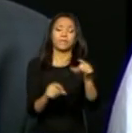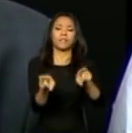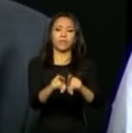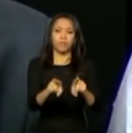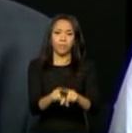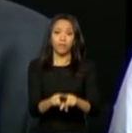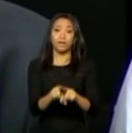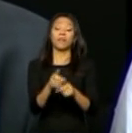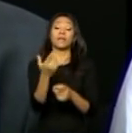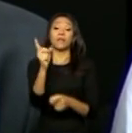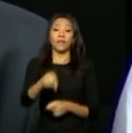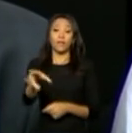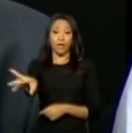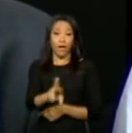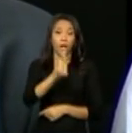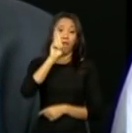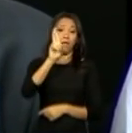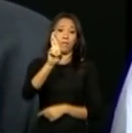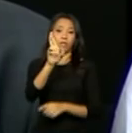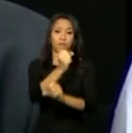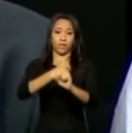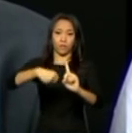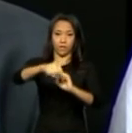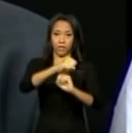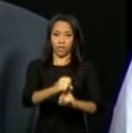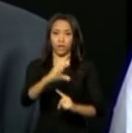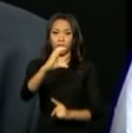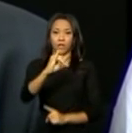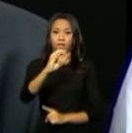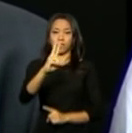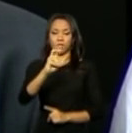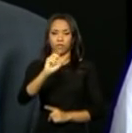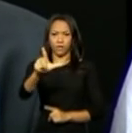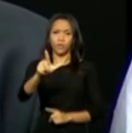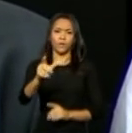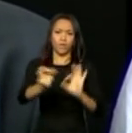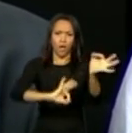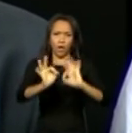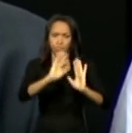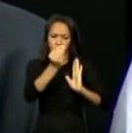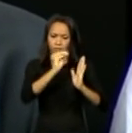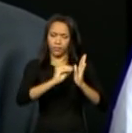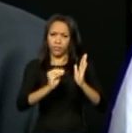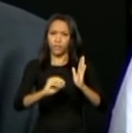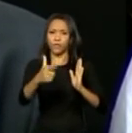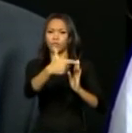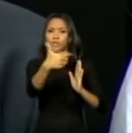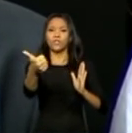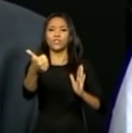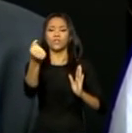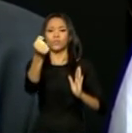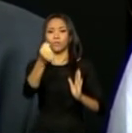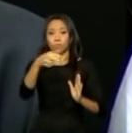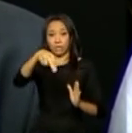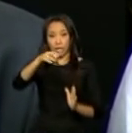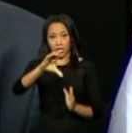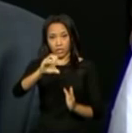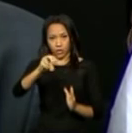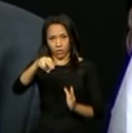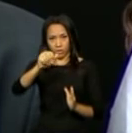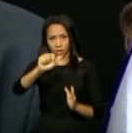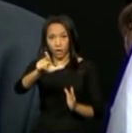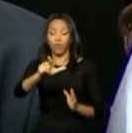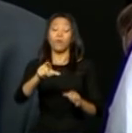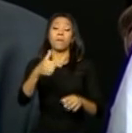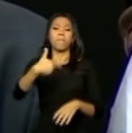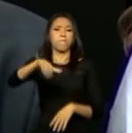Onda Azul e representante da sociedade civil na elaboração da Agenda 21 Nacional. Por mais de 5 anos,